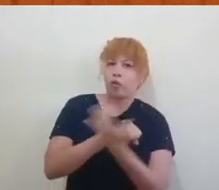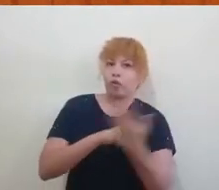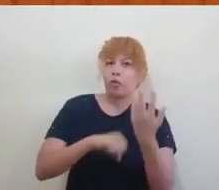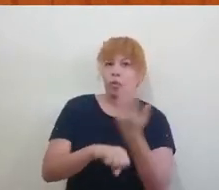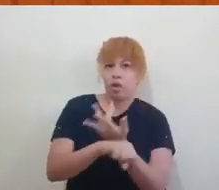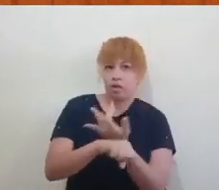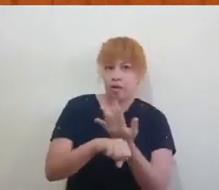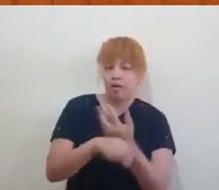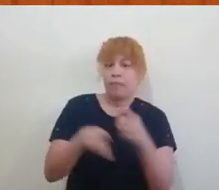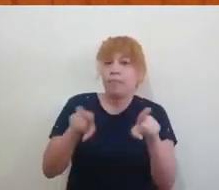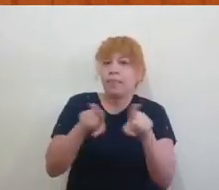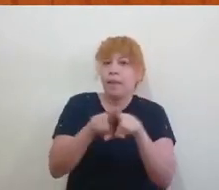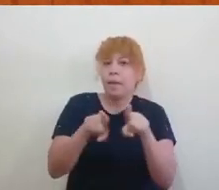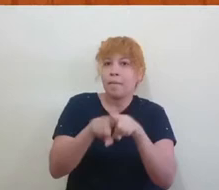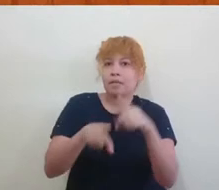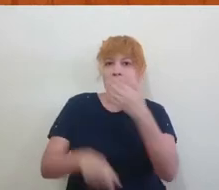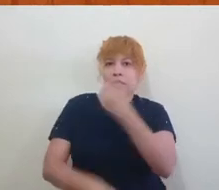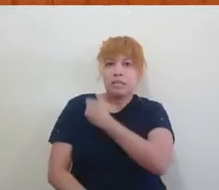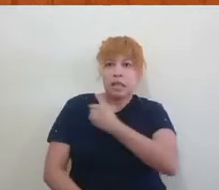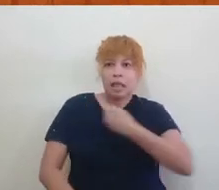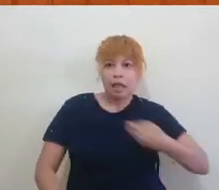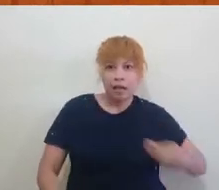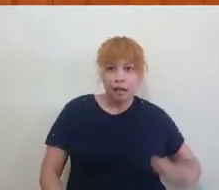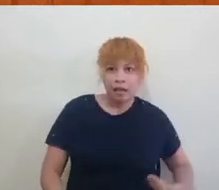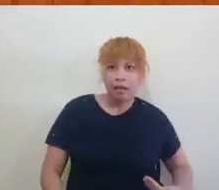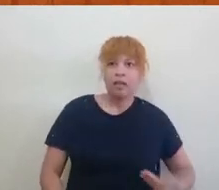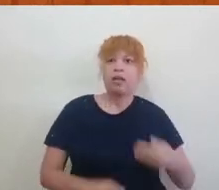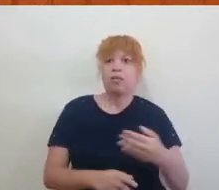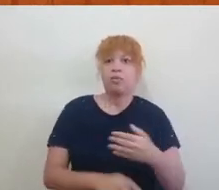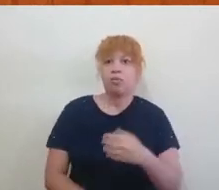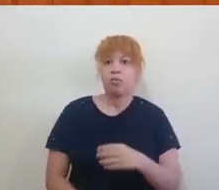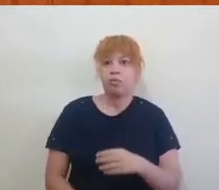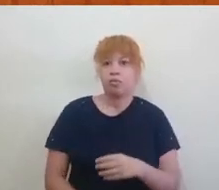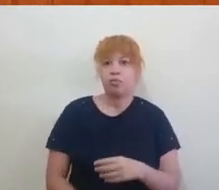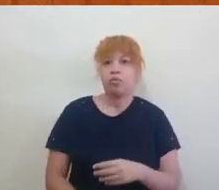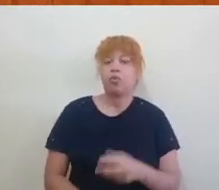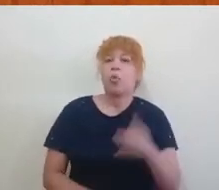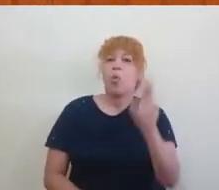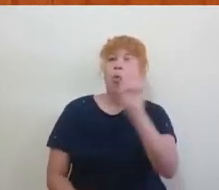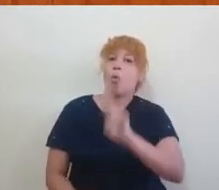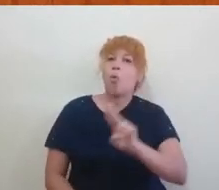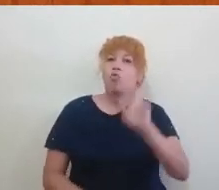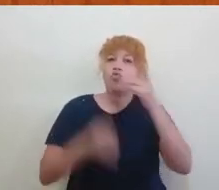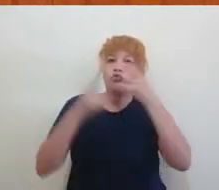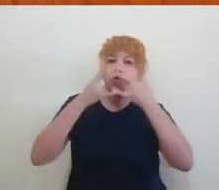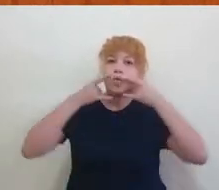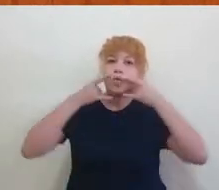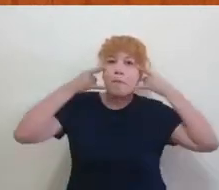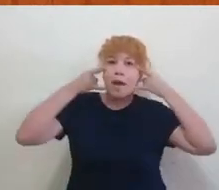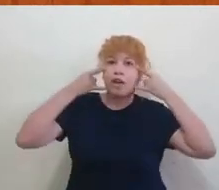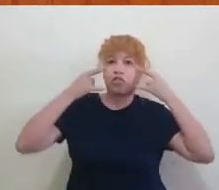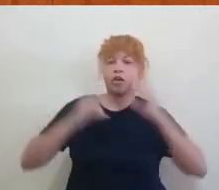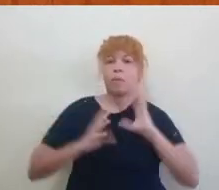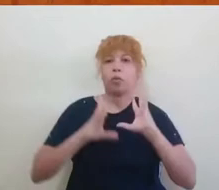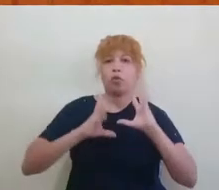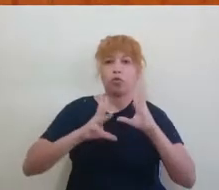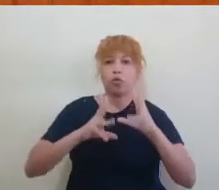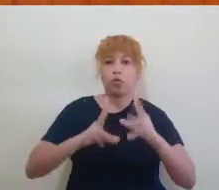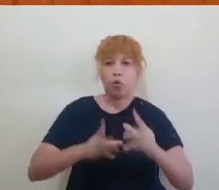está limpo e higienizado, com produtos de limpeza adequados. E em sua entrada oficial, encontra-se o